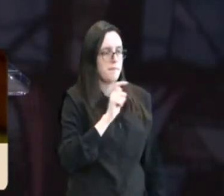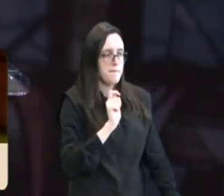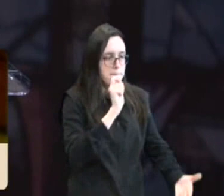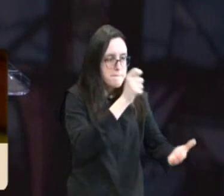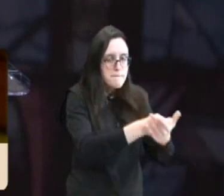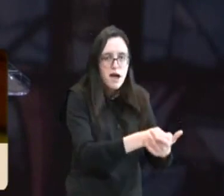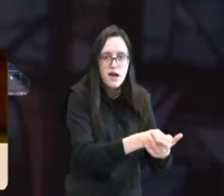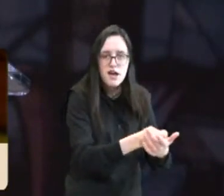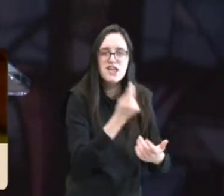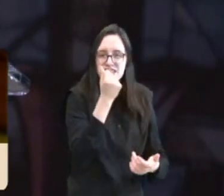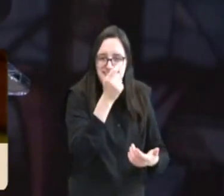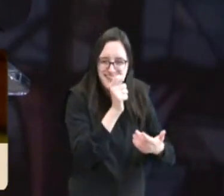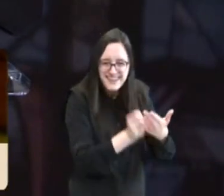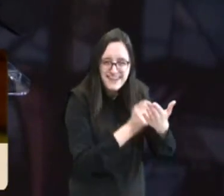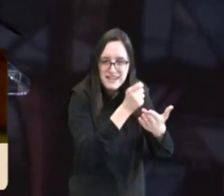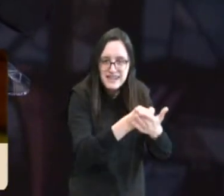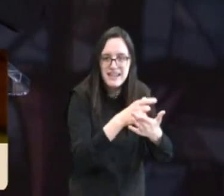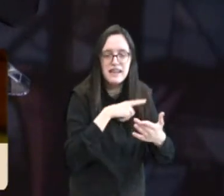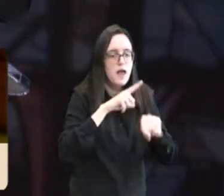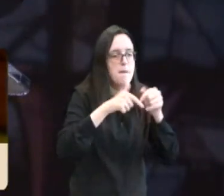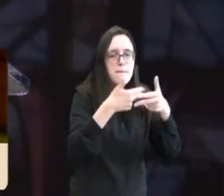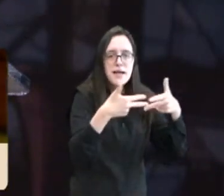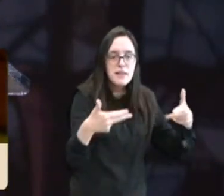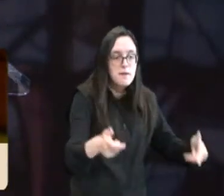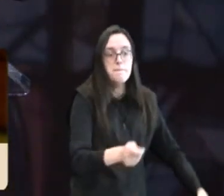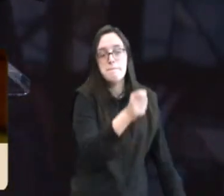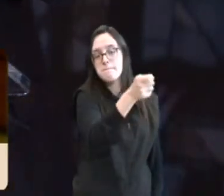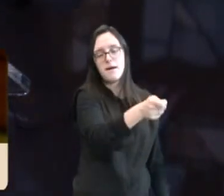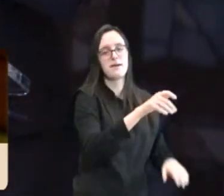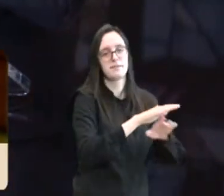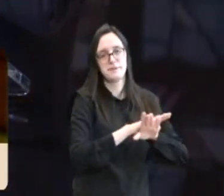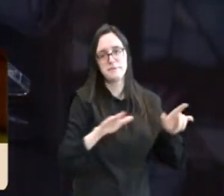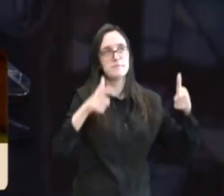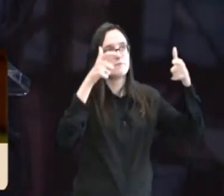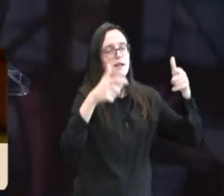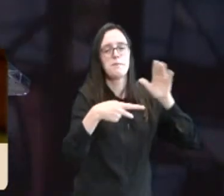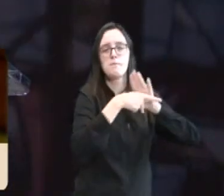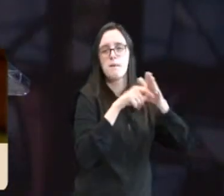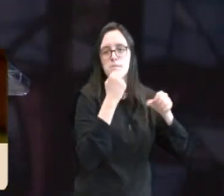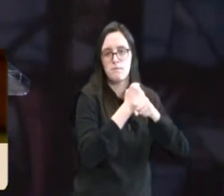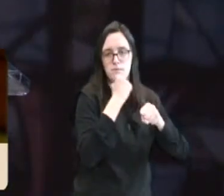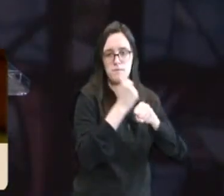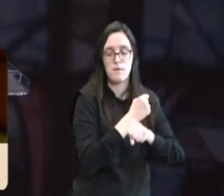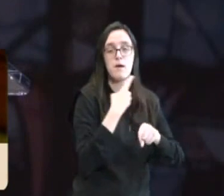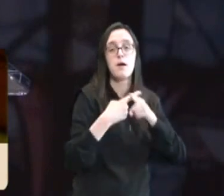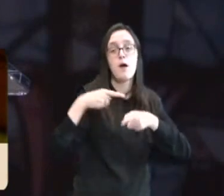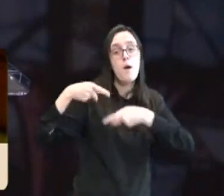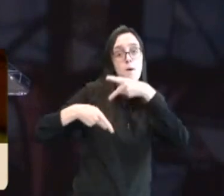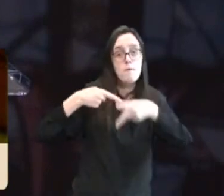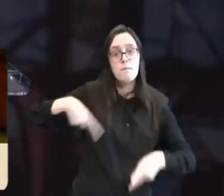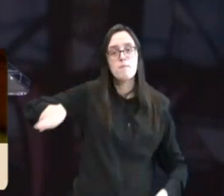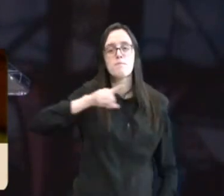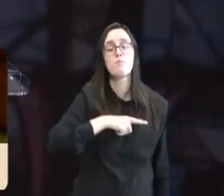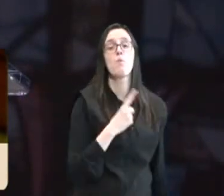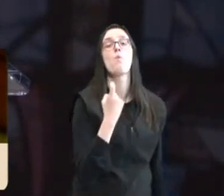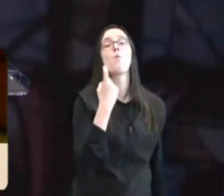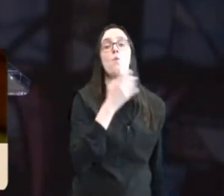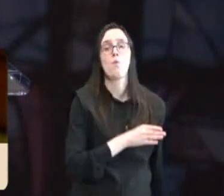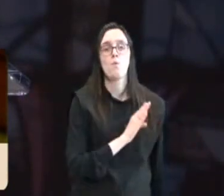última nota de material comprado na casa de construção. Porque o povo tinha um só